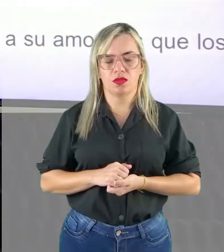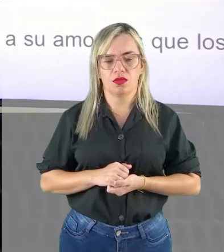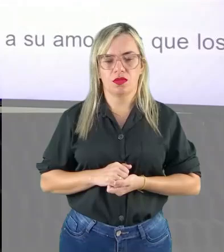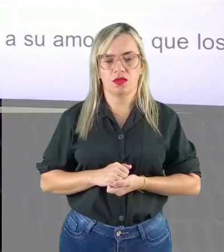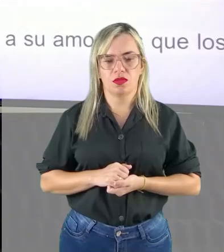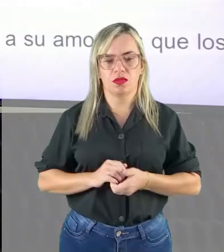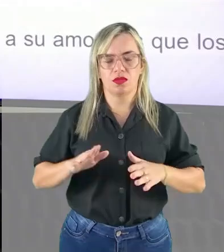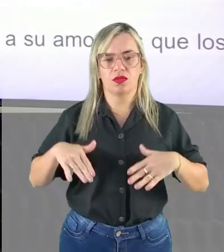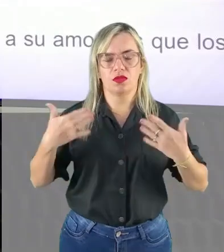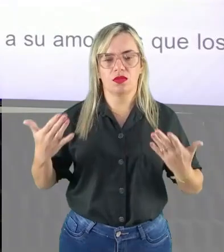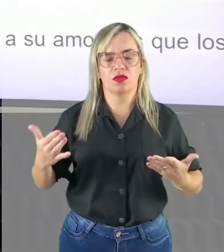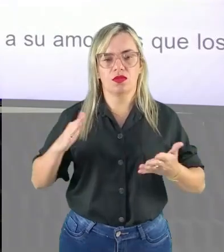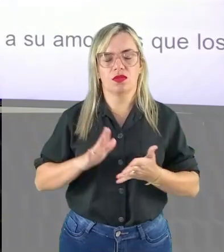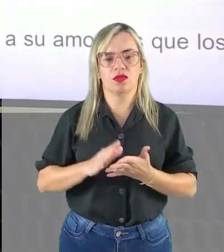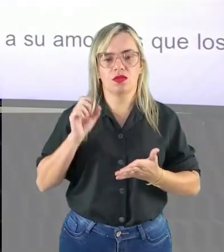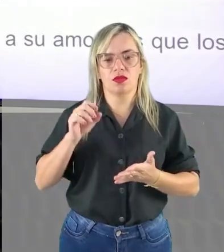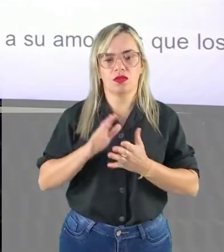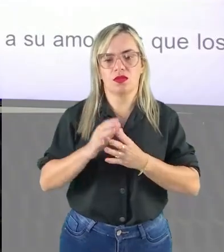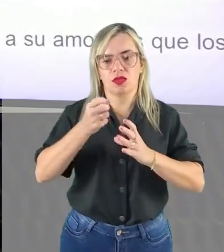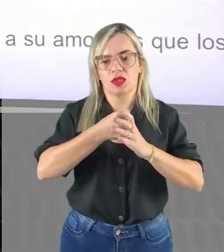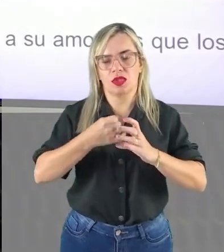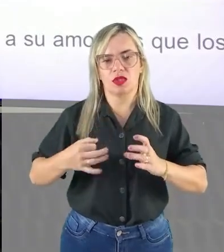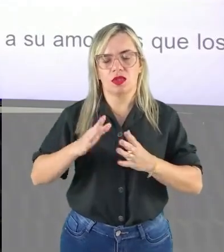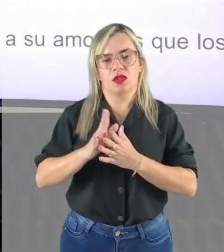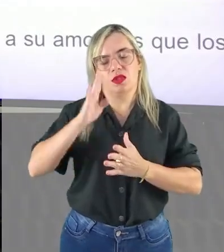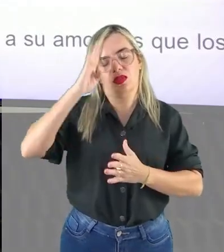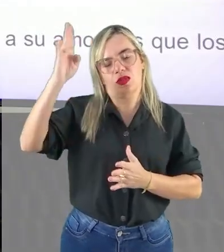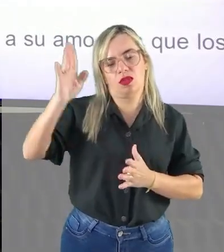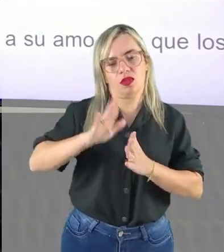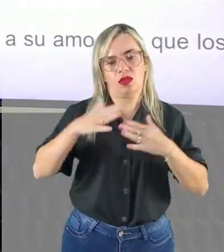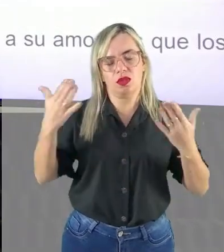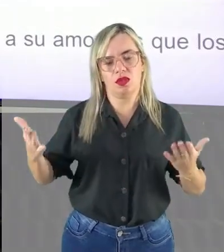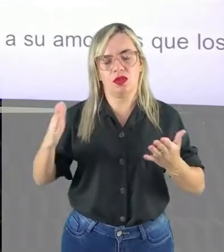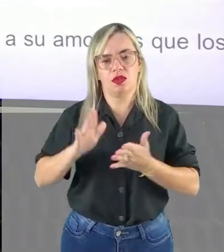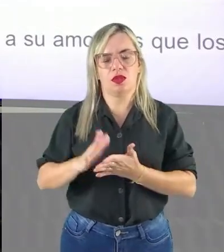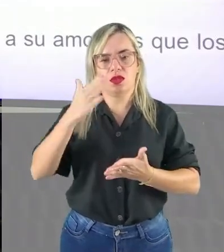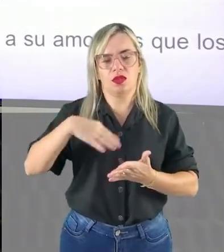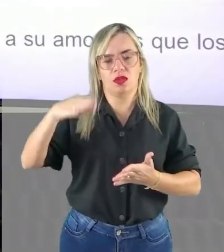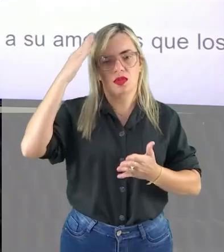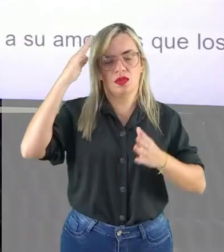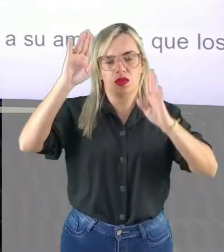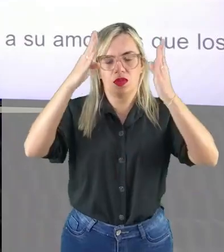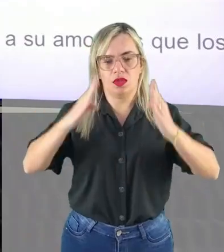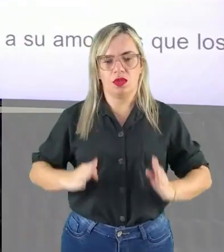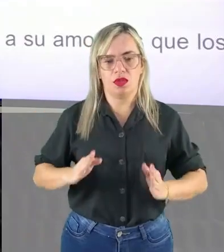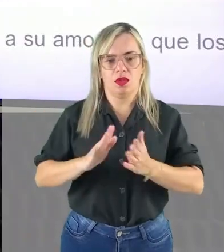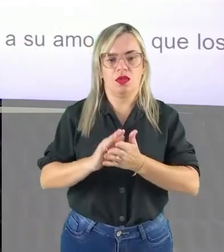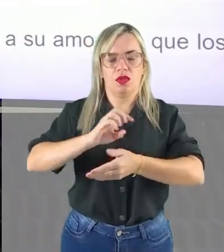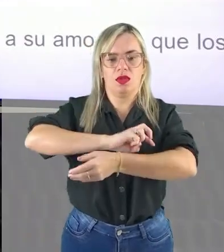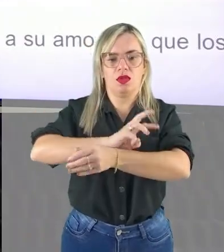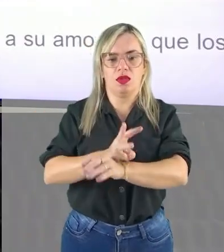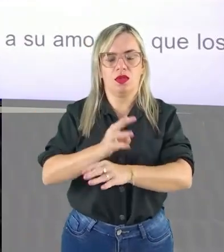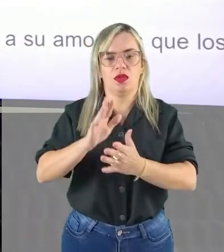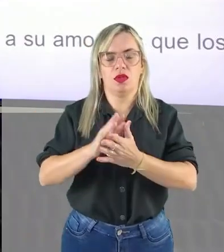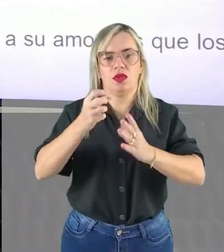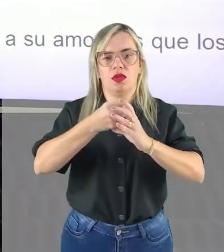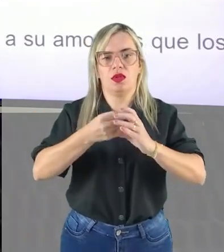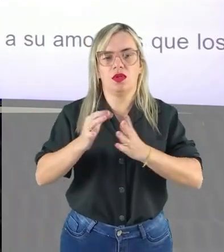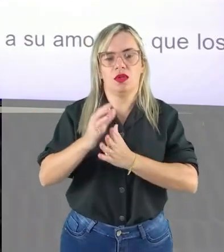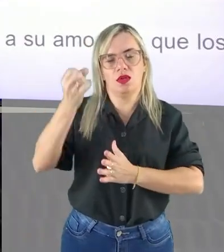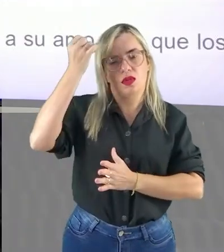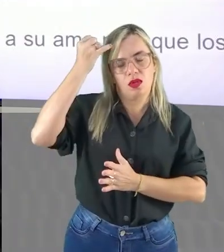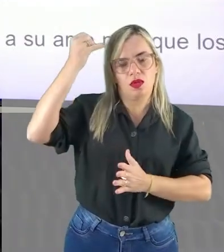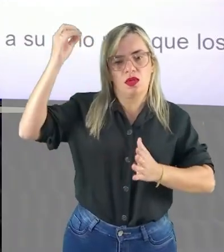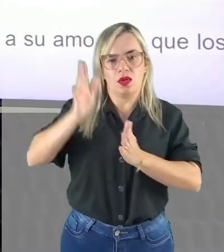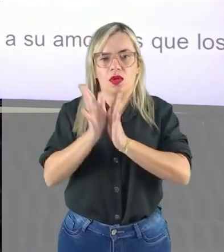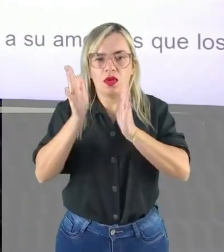de, ou seja, qual a característica principal das questões de interpretação textual da UEMA? Qual é a ideia